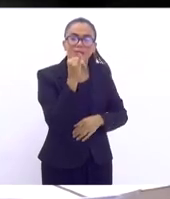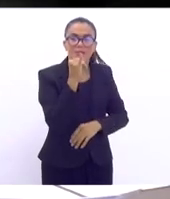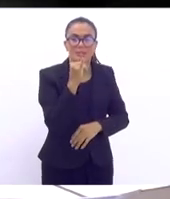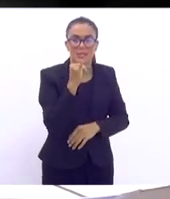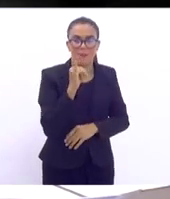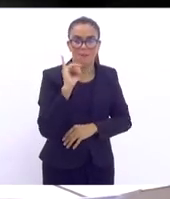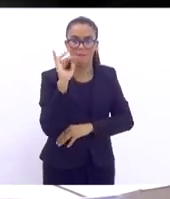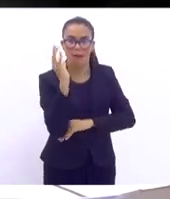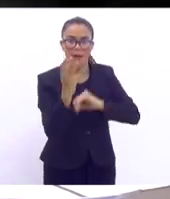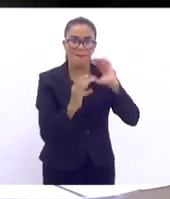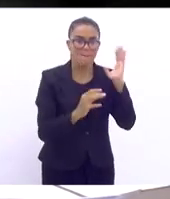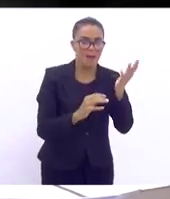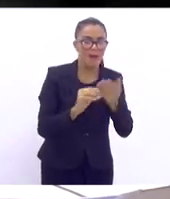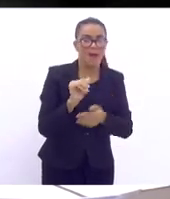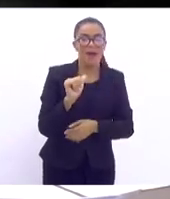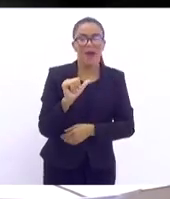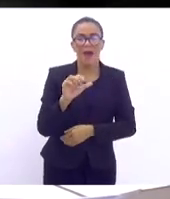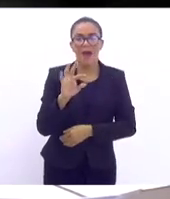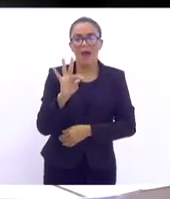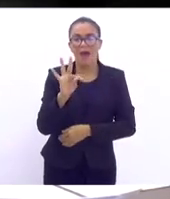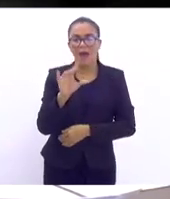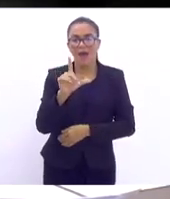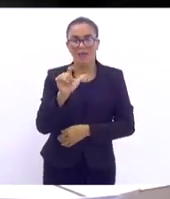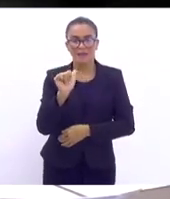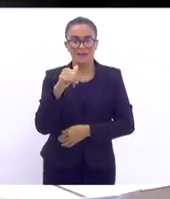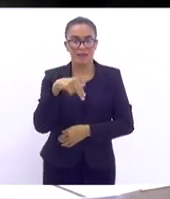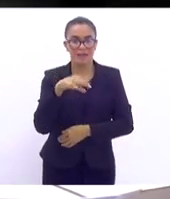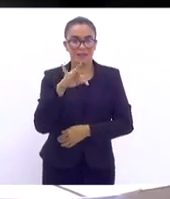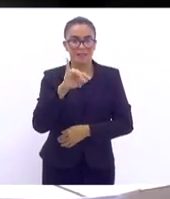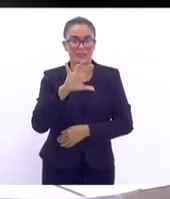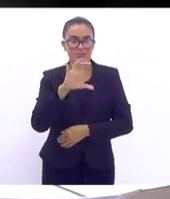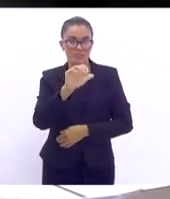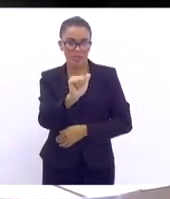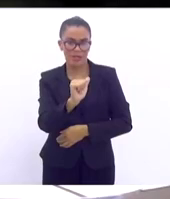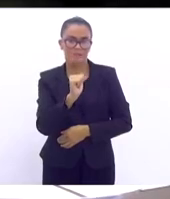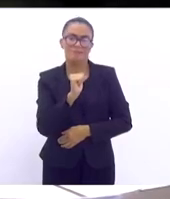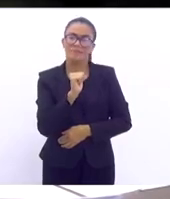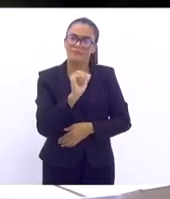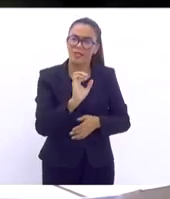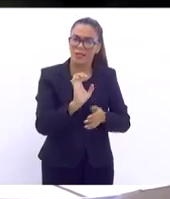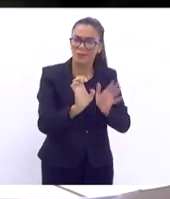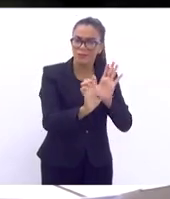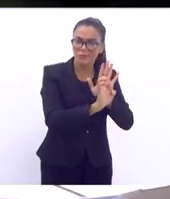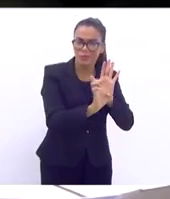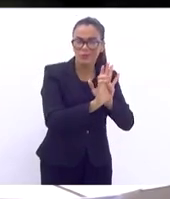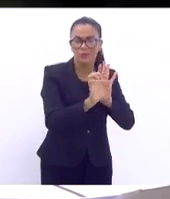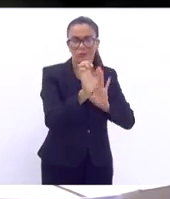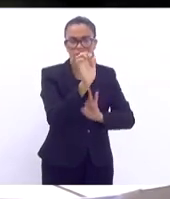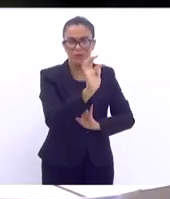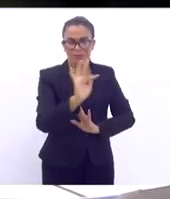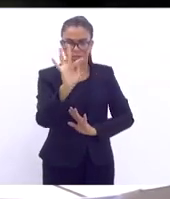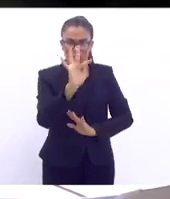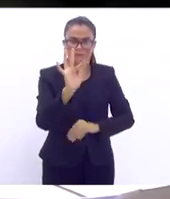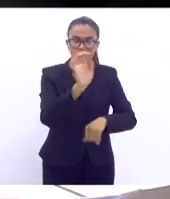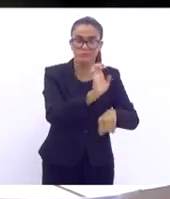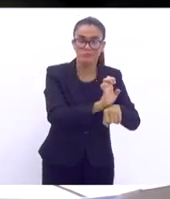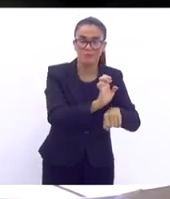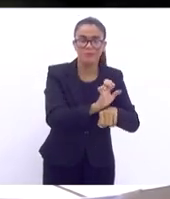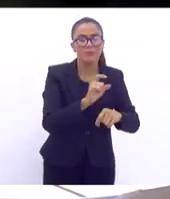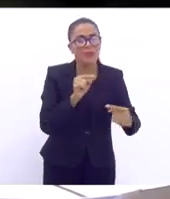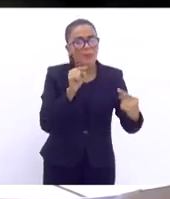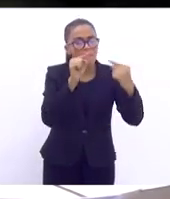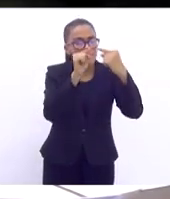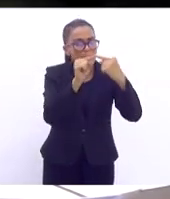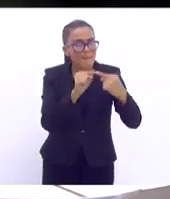Atlântica tem Legislação Federal tem legislação Estadual E por acaso no caso específico Há uma grande concordância